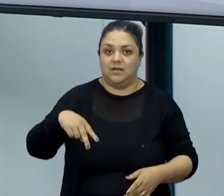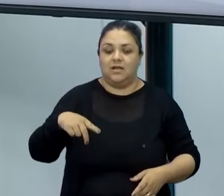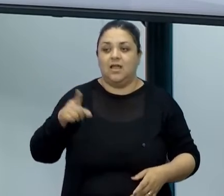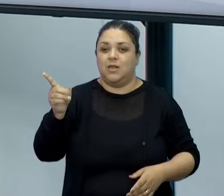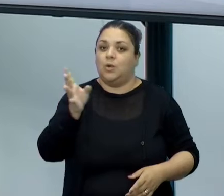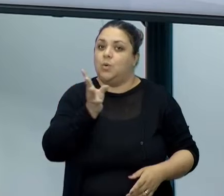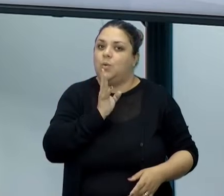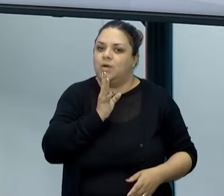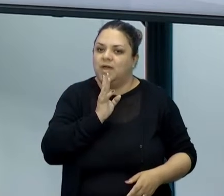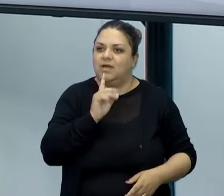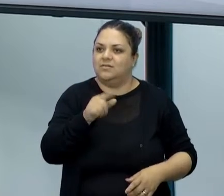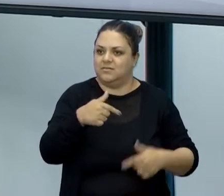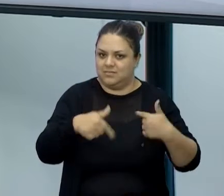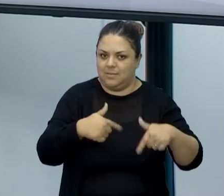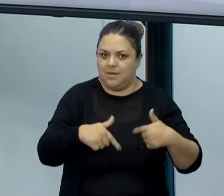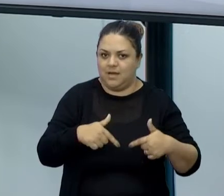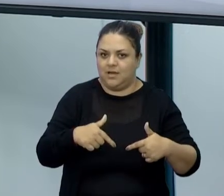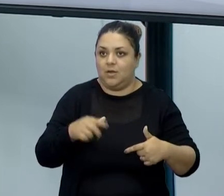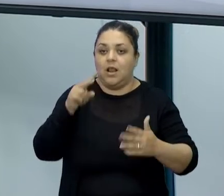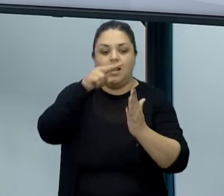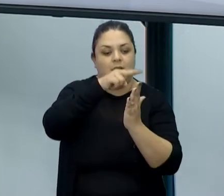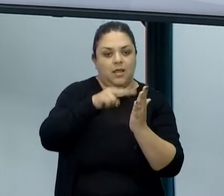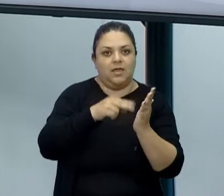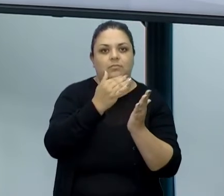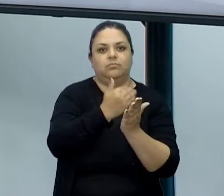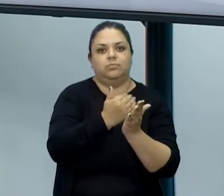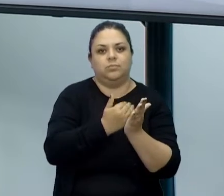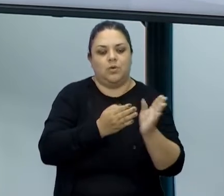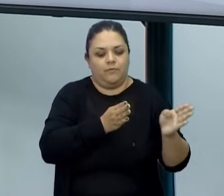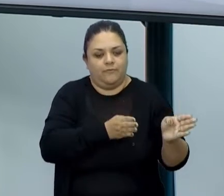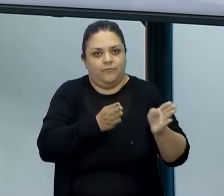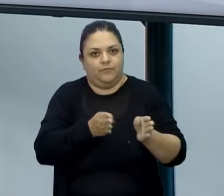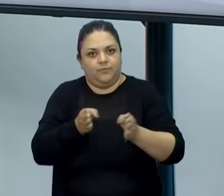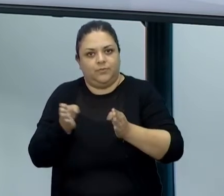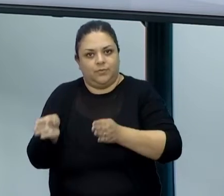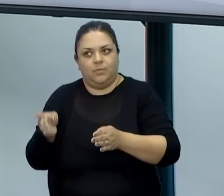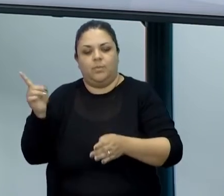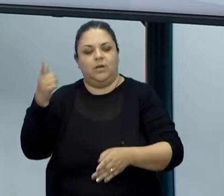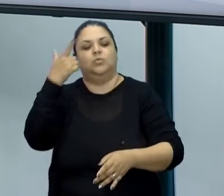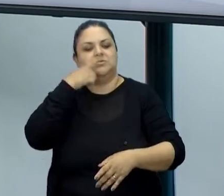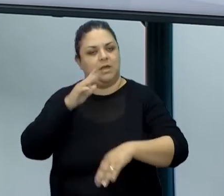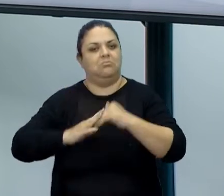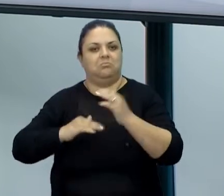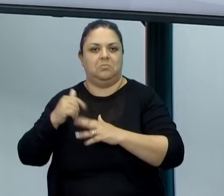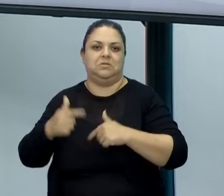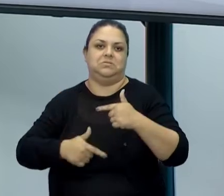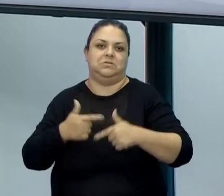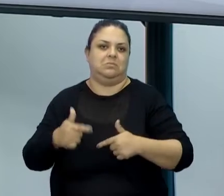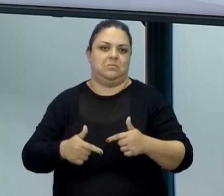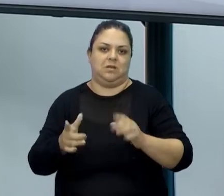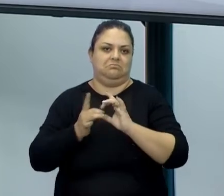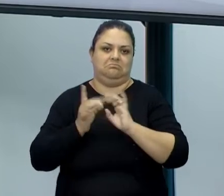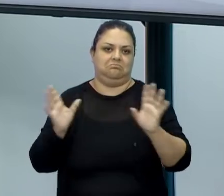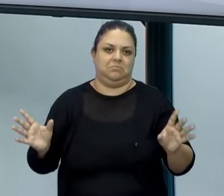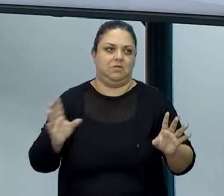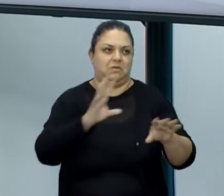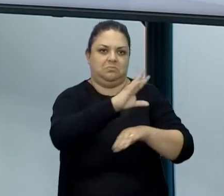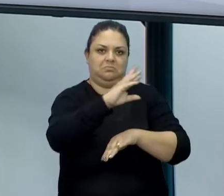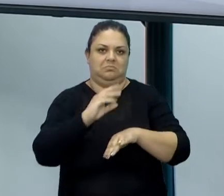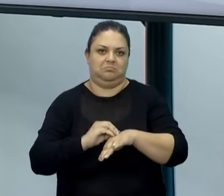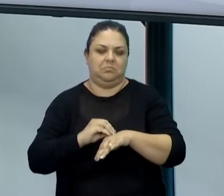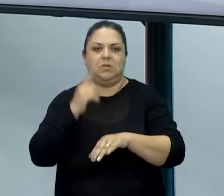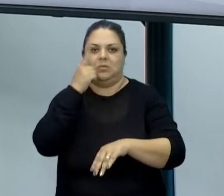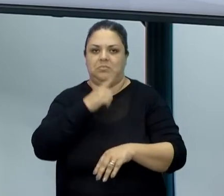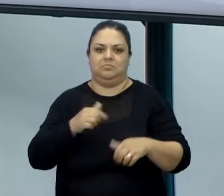conhecimento daquele trabalho, lendo o fluxograma, ele conseguiria realizar ali aquela mesma ação que uma pessoa que estava